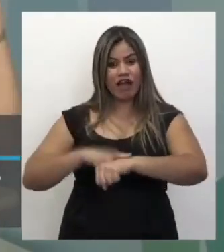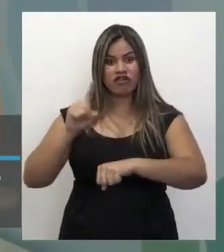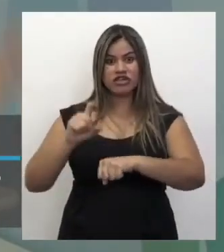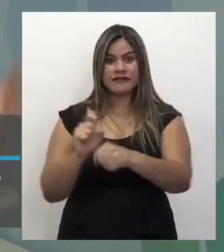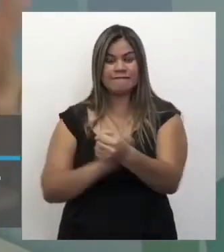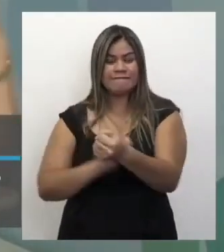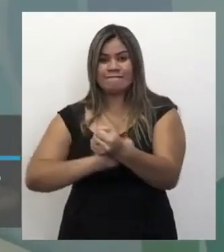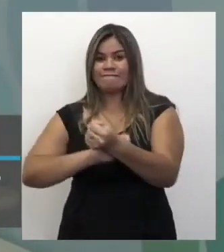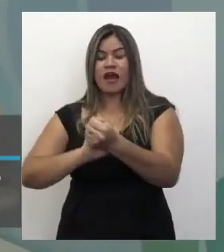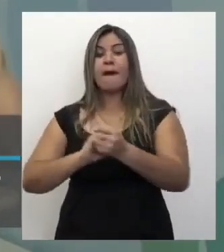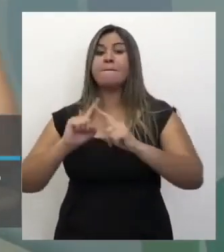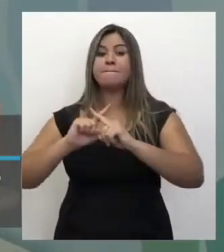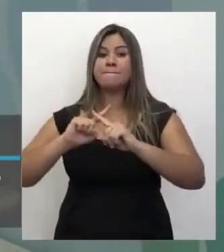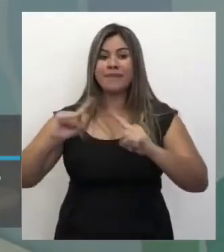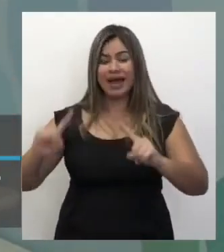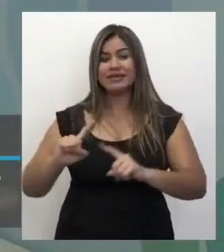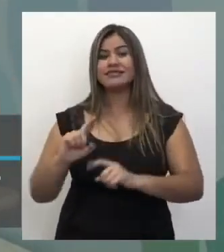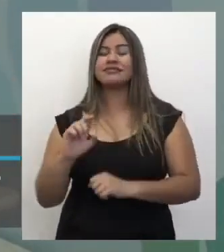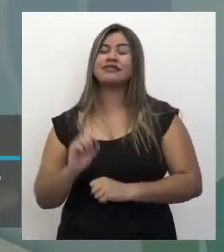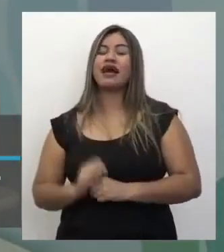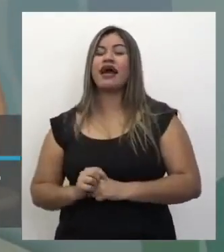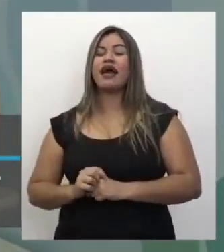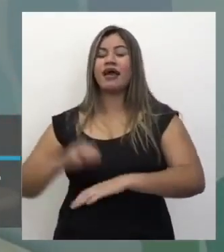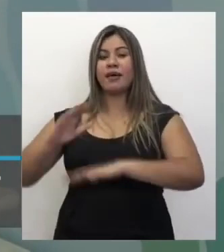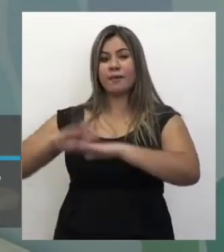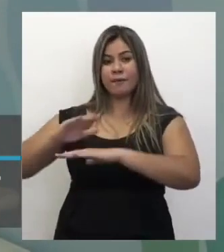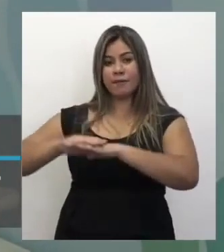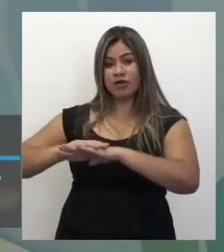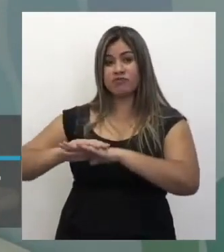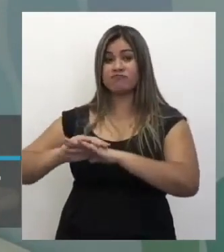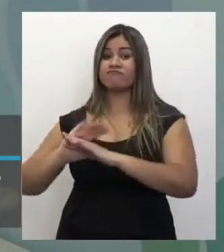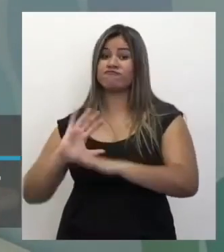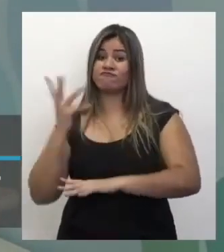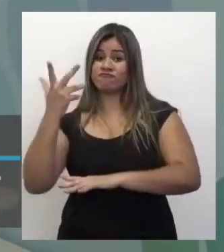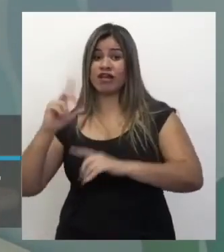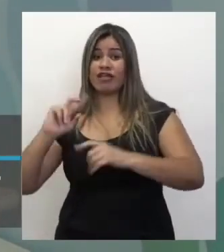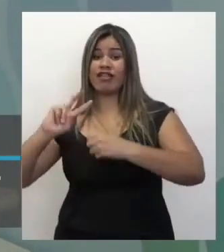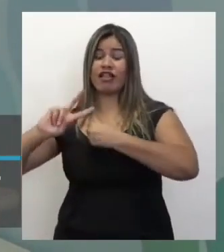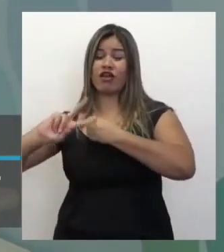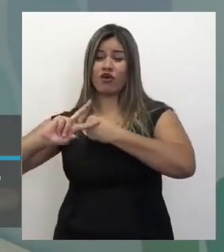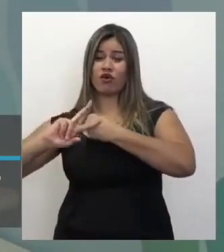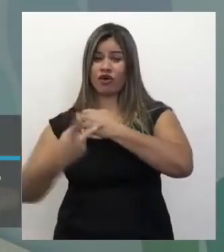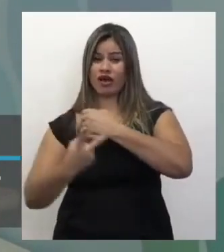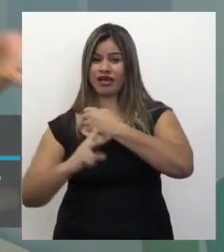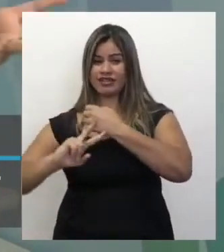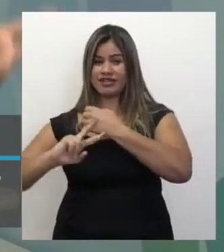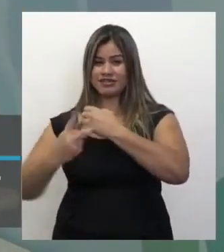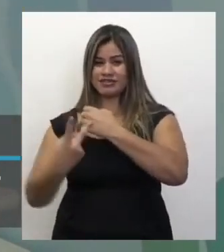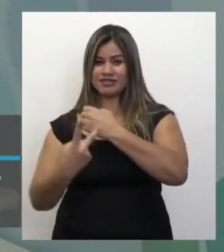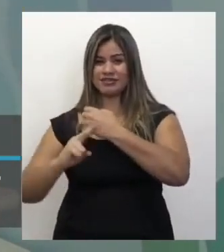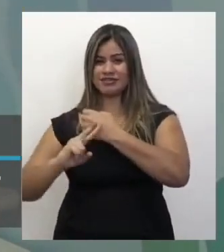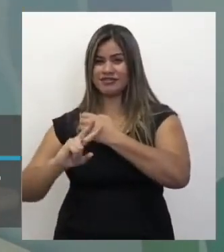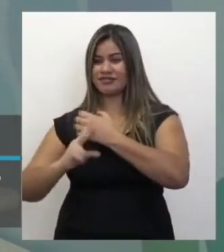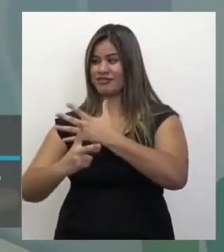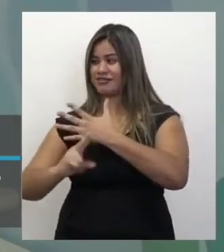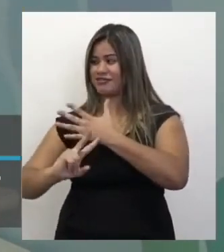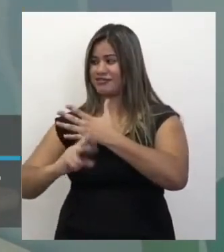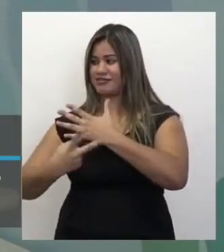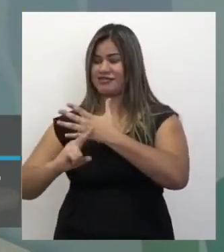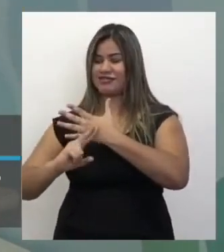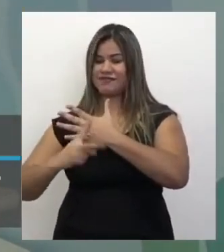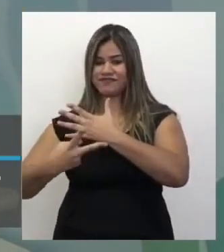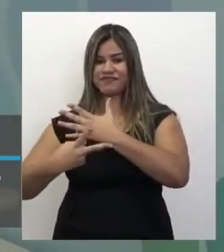causa e consequência, gente, é o argumento, meu, chave. Você tem que colocar no seu artigo de opinião, na sua redação, se você quer uma boa